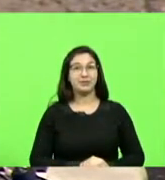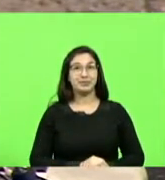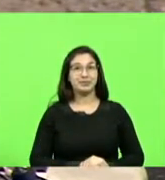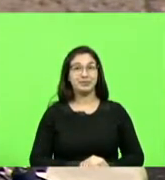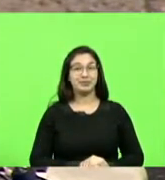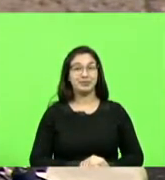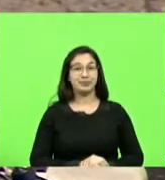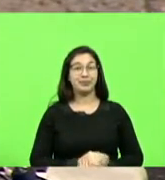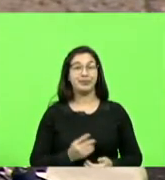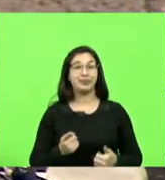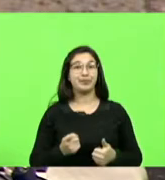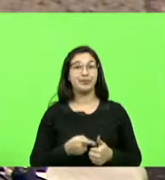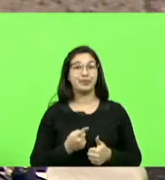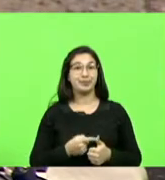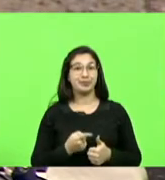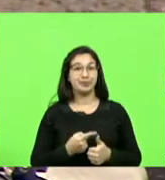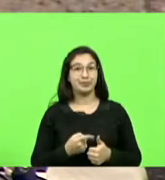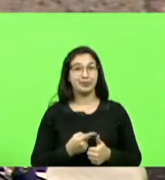começar,